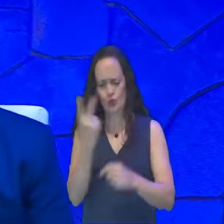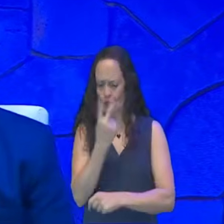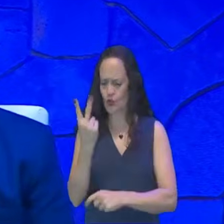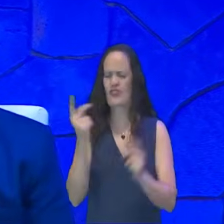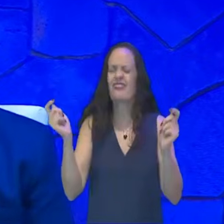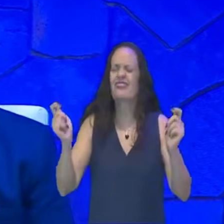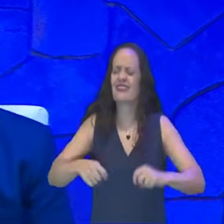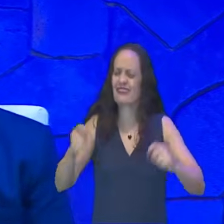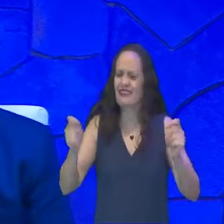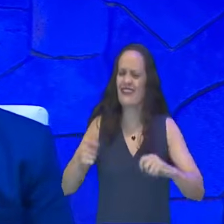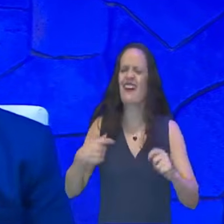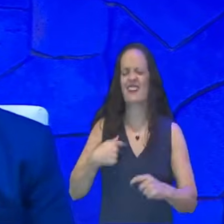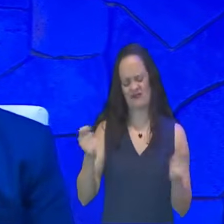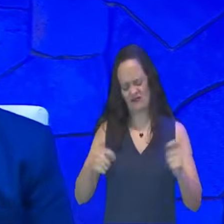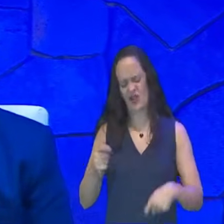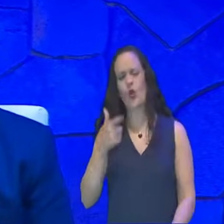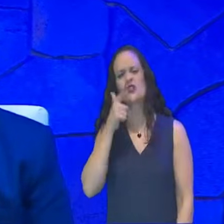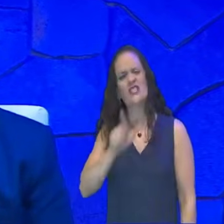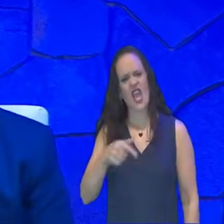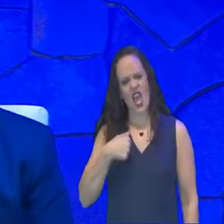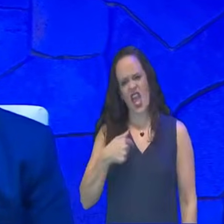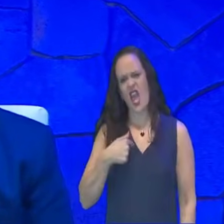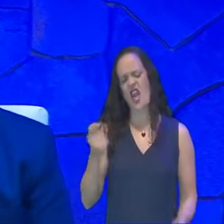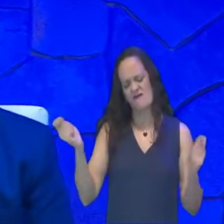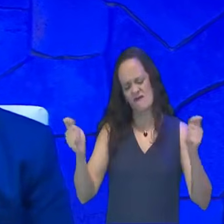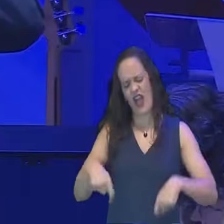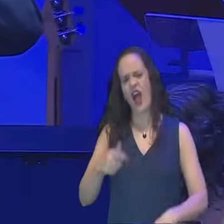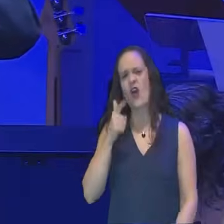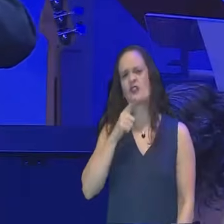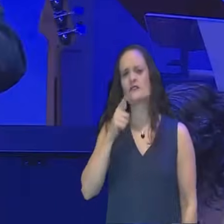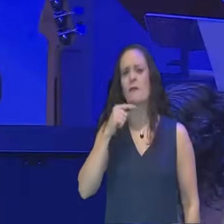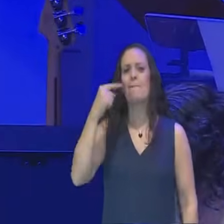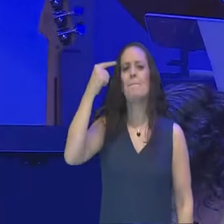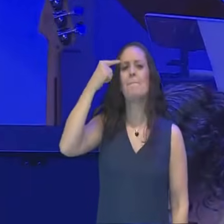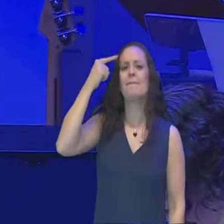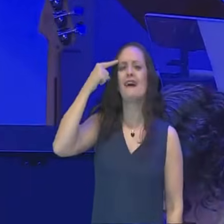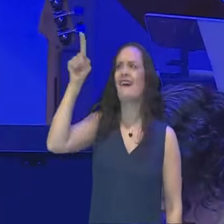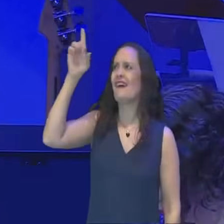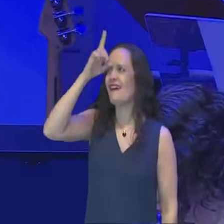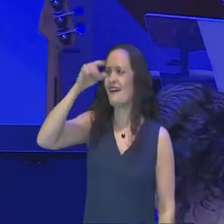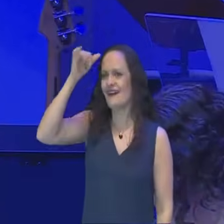gente acha que a gente consegue fazer Deus de bobo.